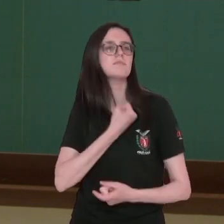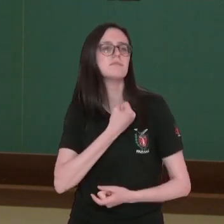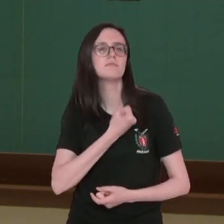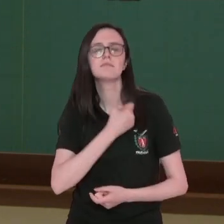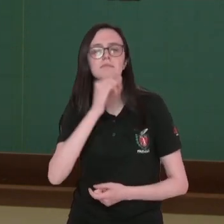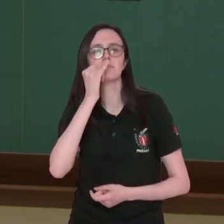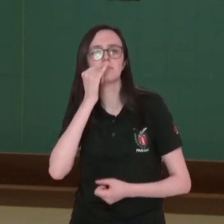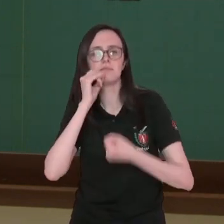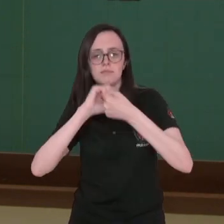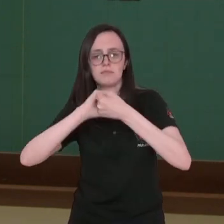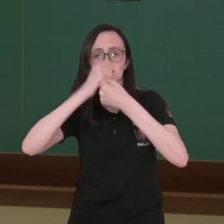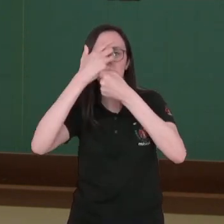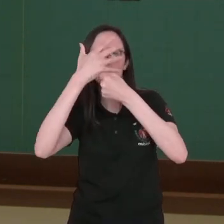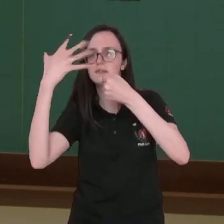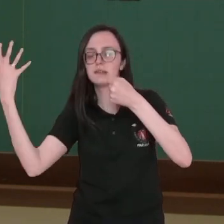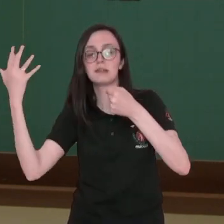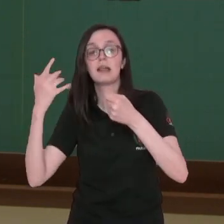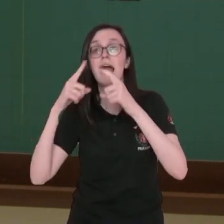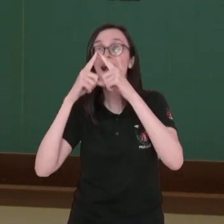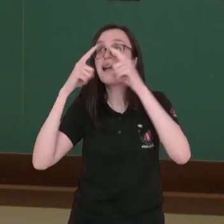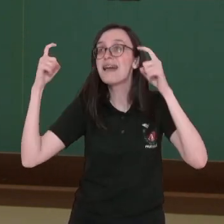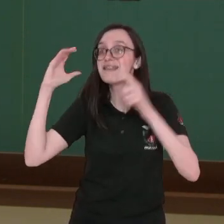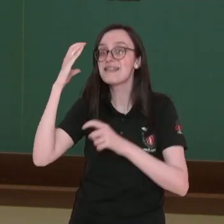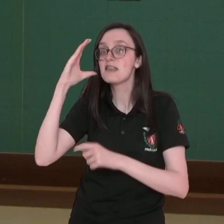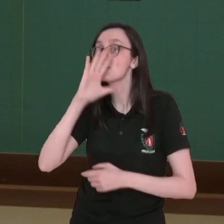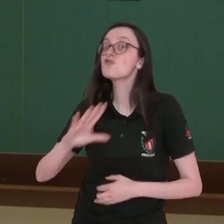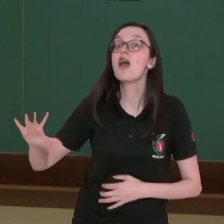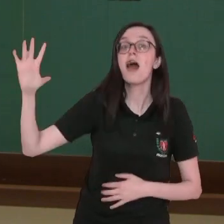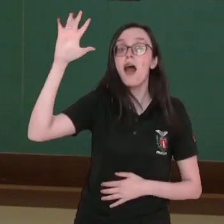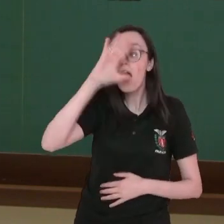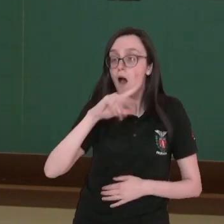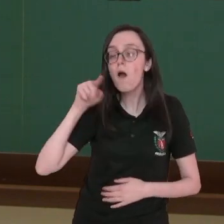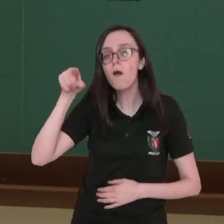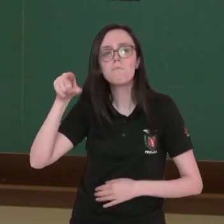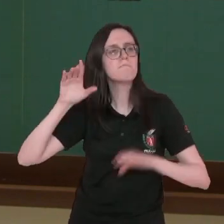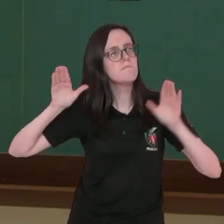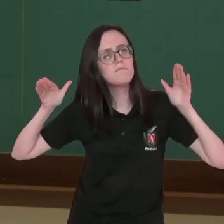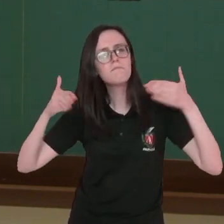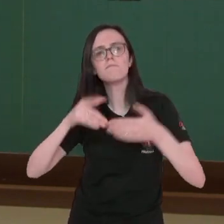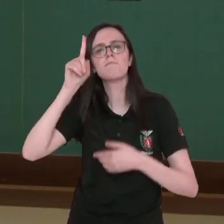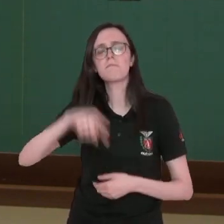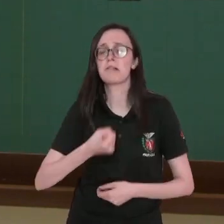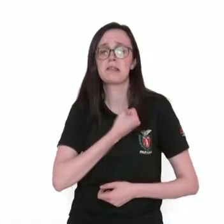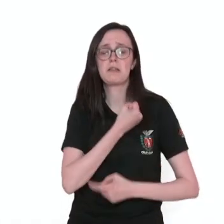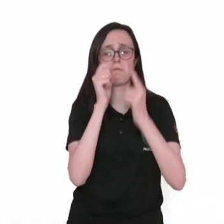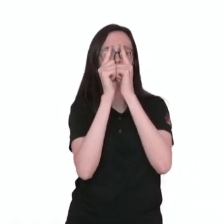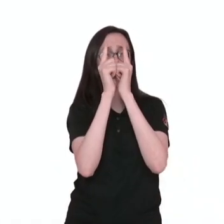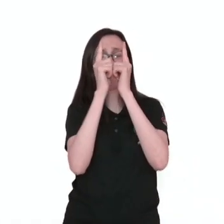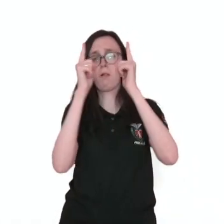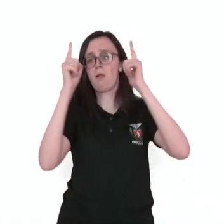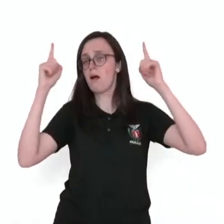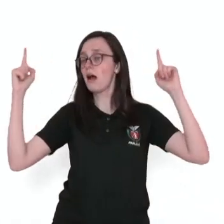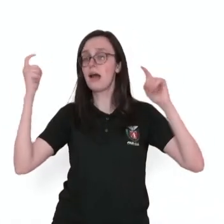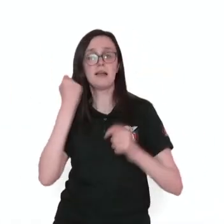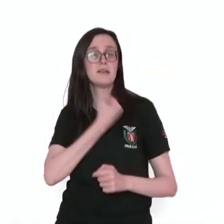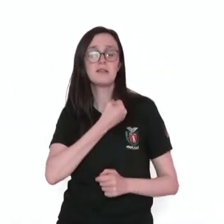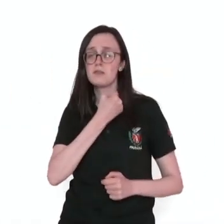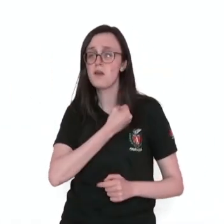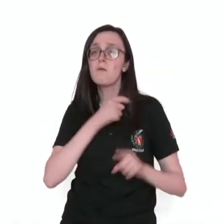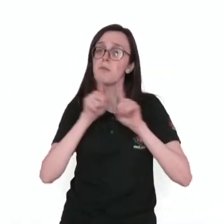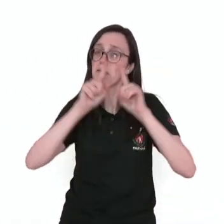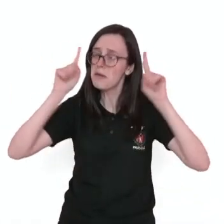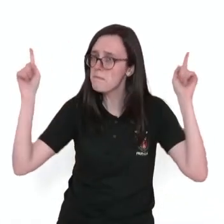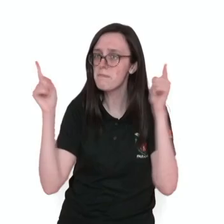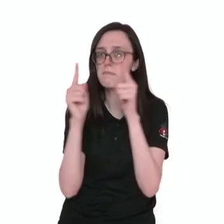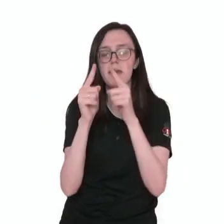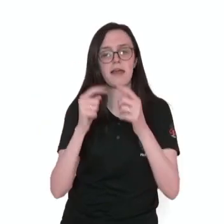só isso, né? A ciência, do modo geral, pessoal, ela trabalha com números gigantes e números extremamente